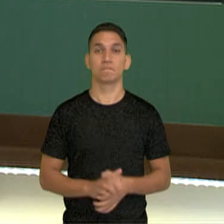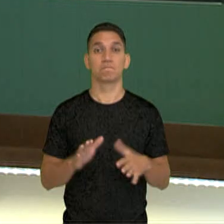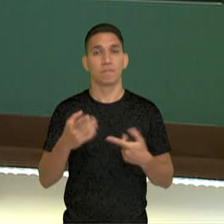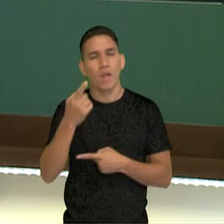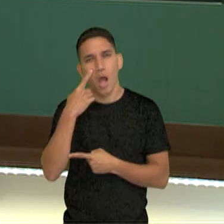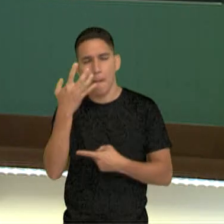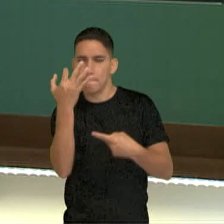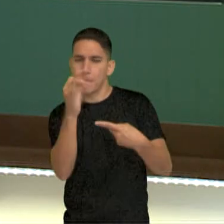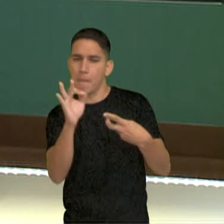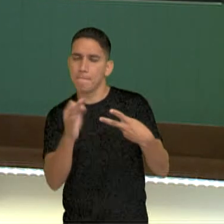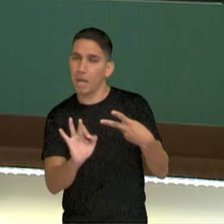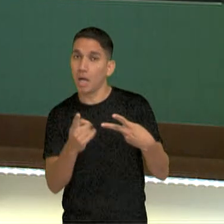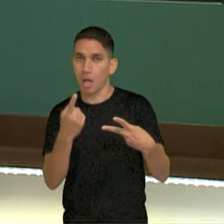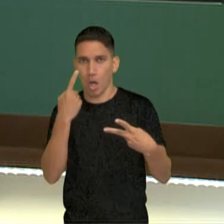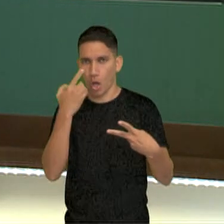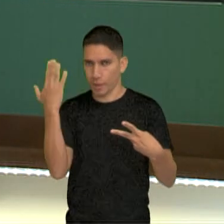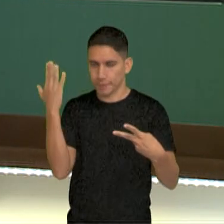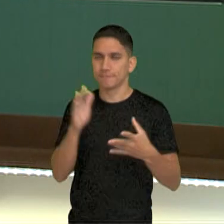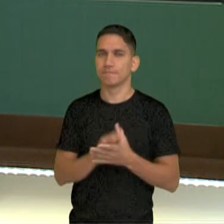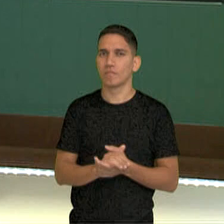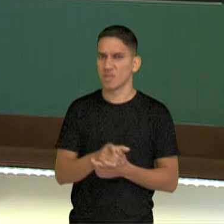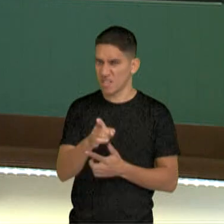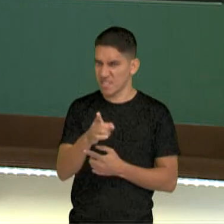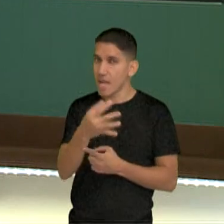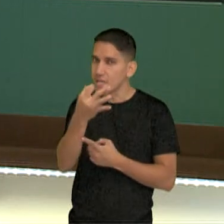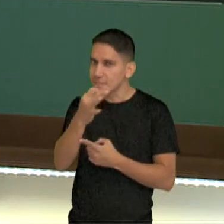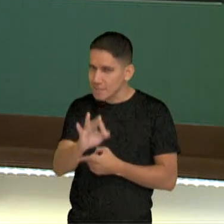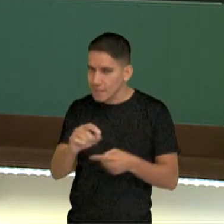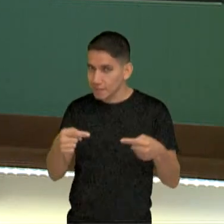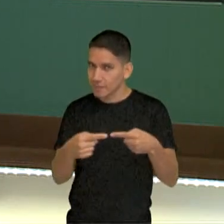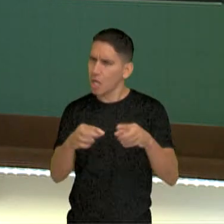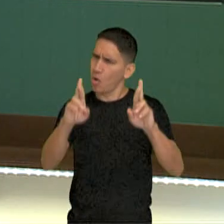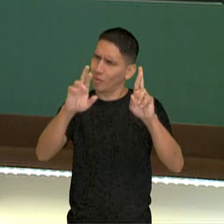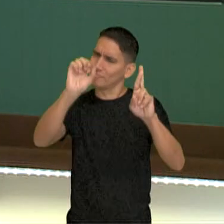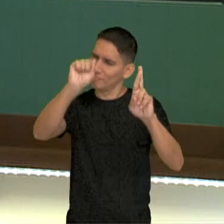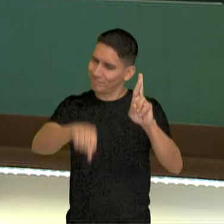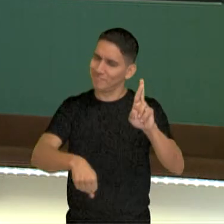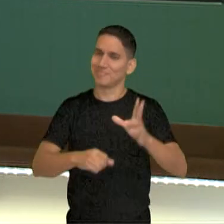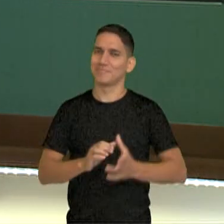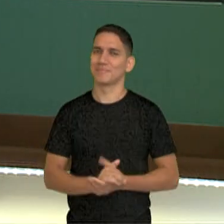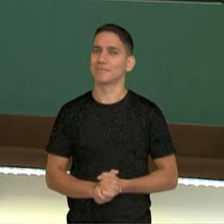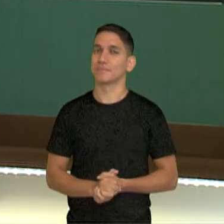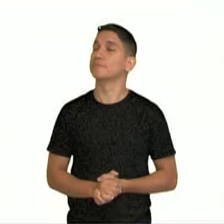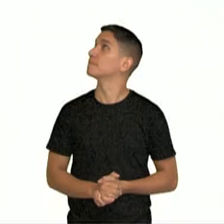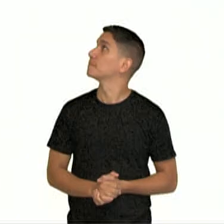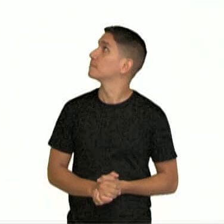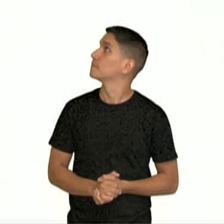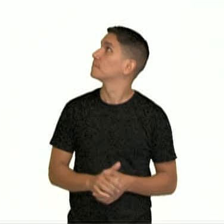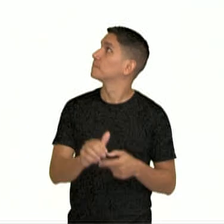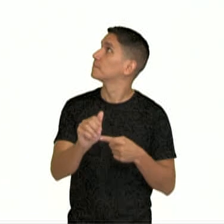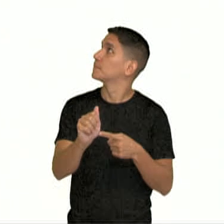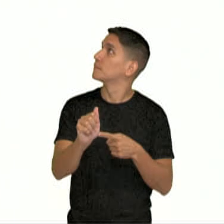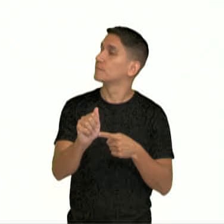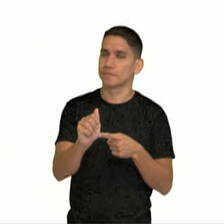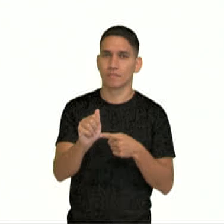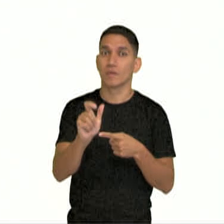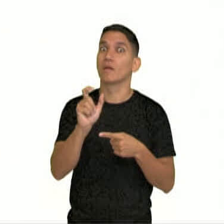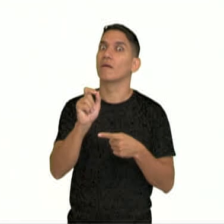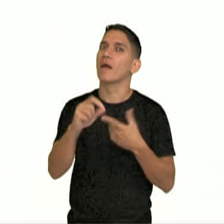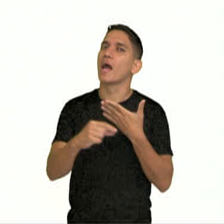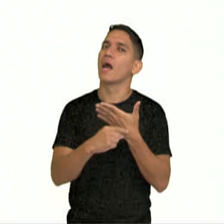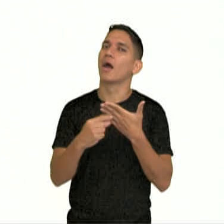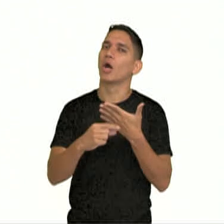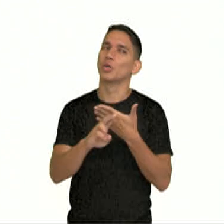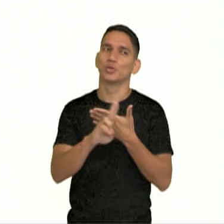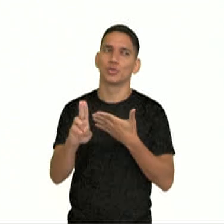Vamos conferir as nossas questões? Vamos ver se vocês acertaram, eu tenho certeza que sim. Who is the author? Quem é o